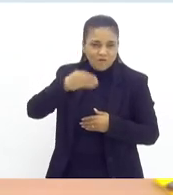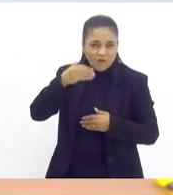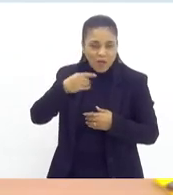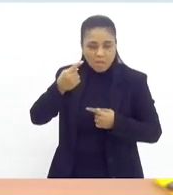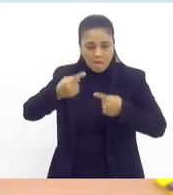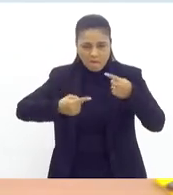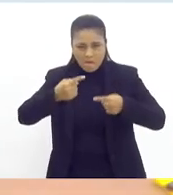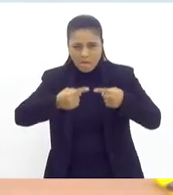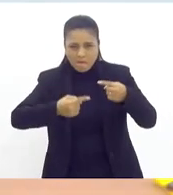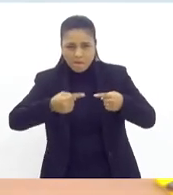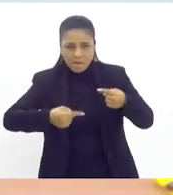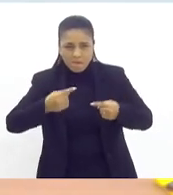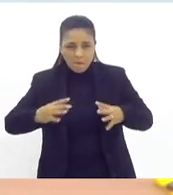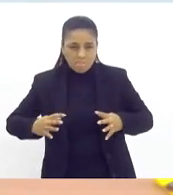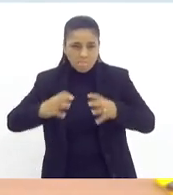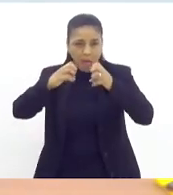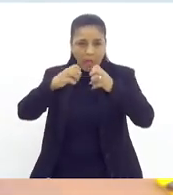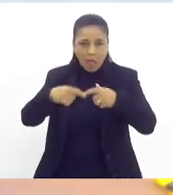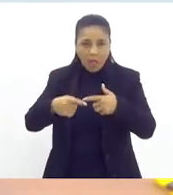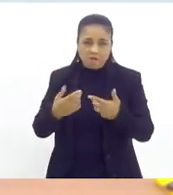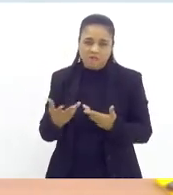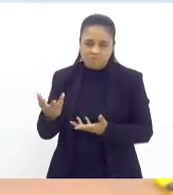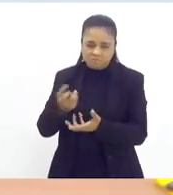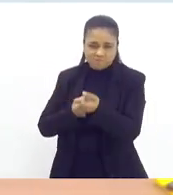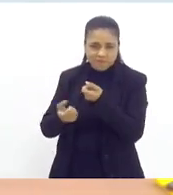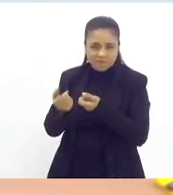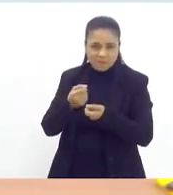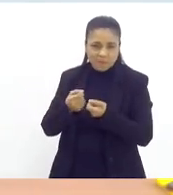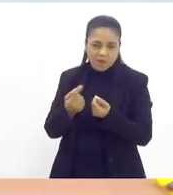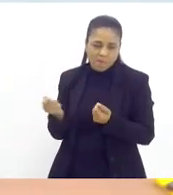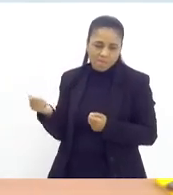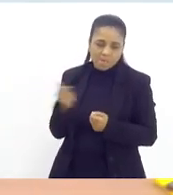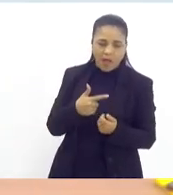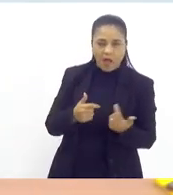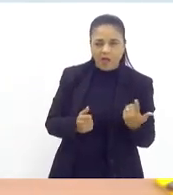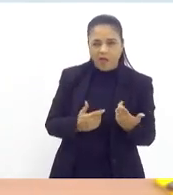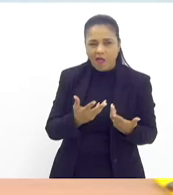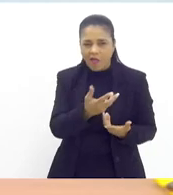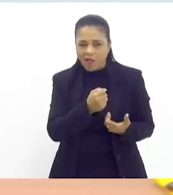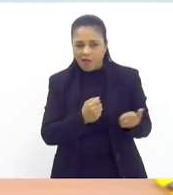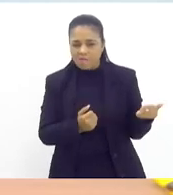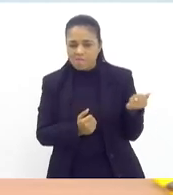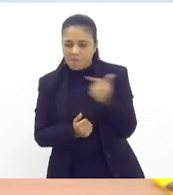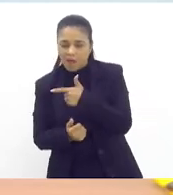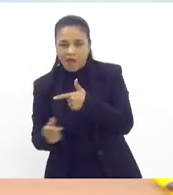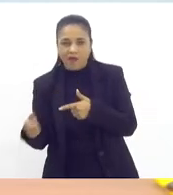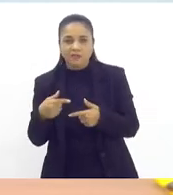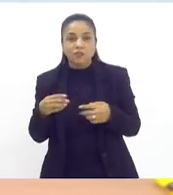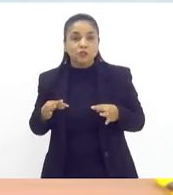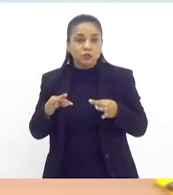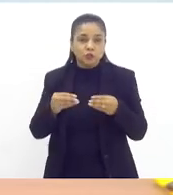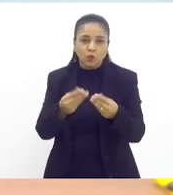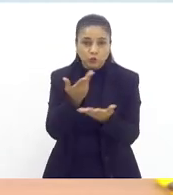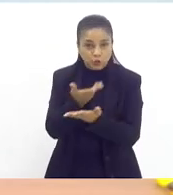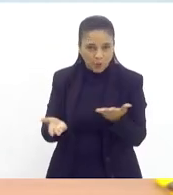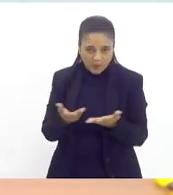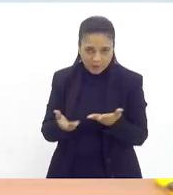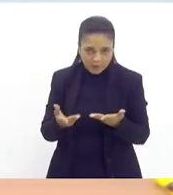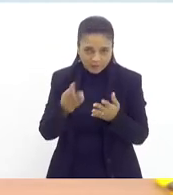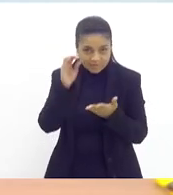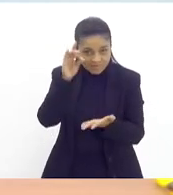querendo se dar bem às custas do outro, literalmente. No agregado, todos estão perdendo, todos estão